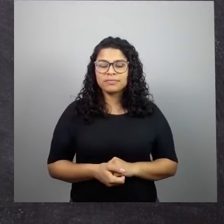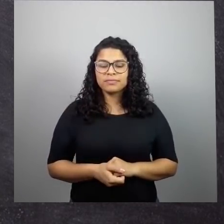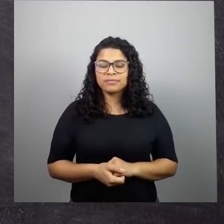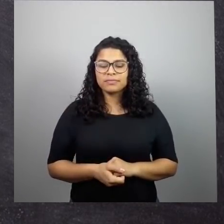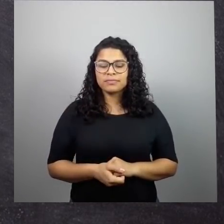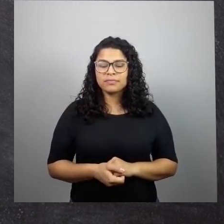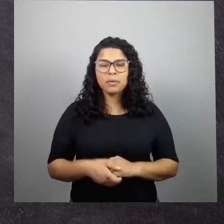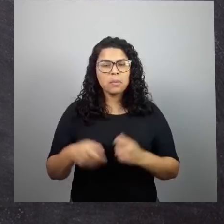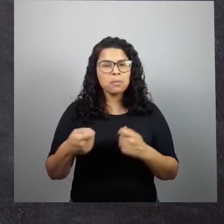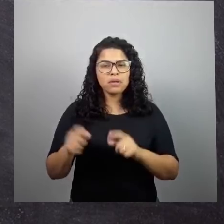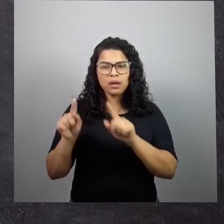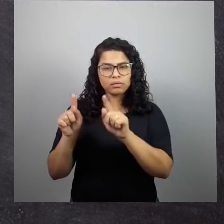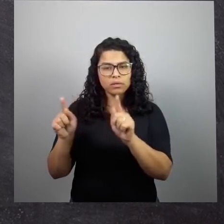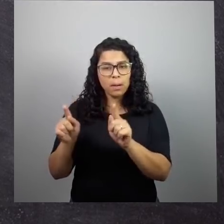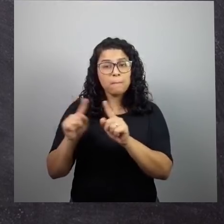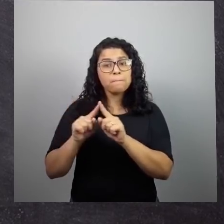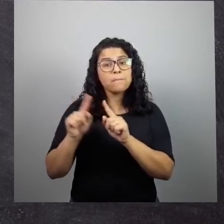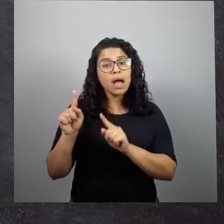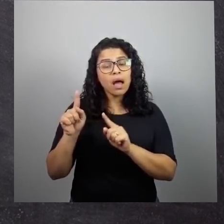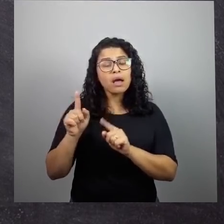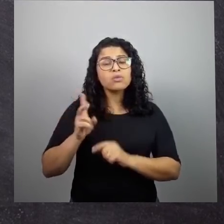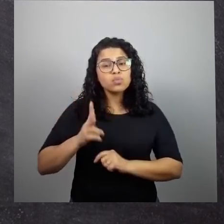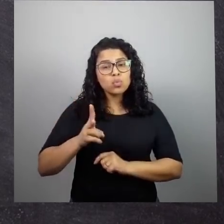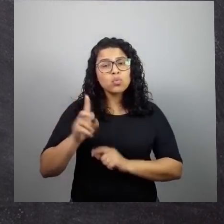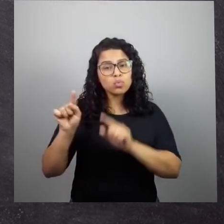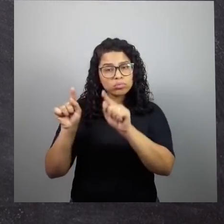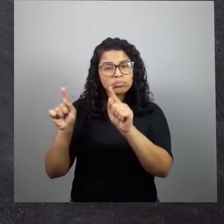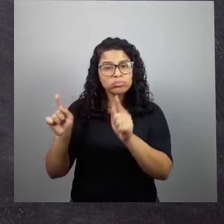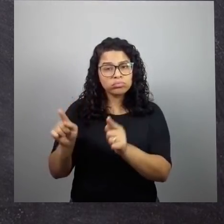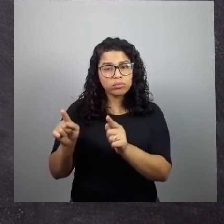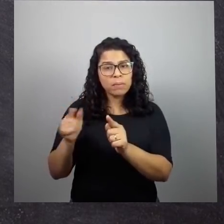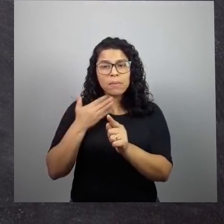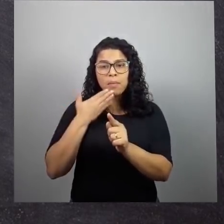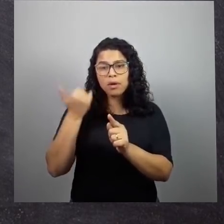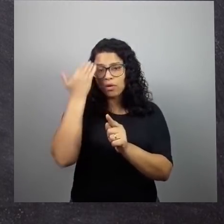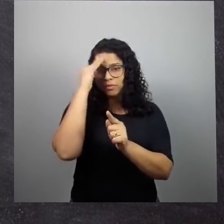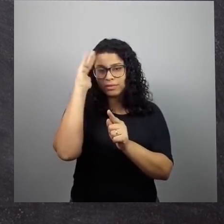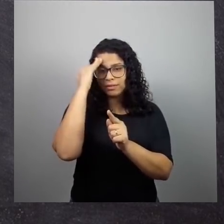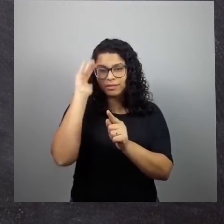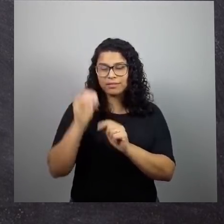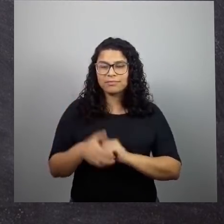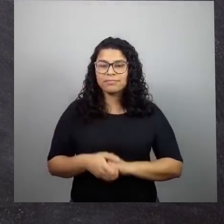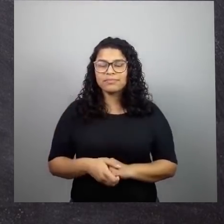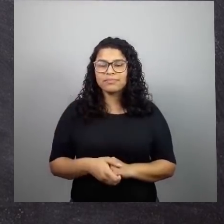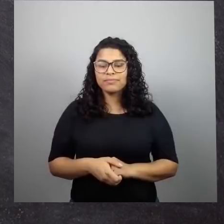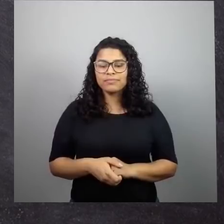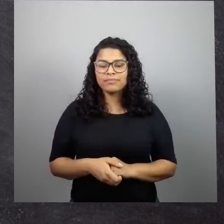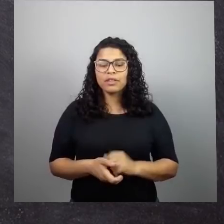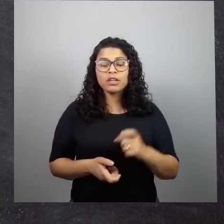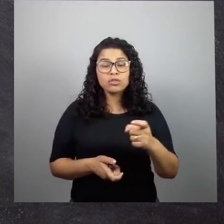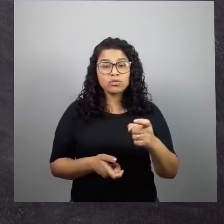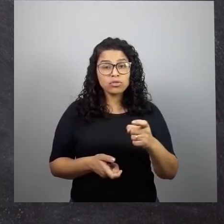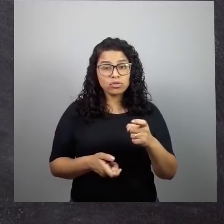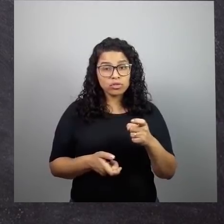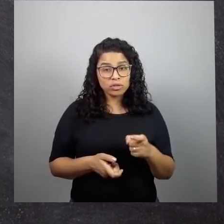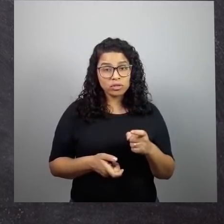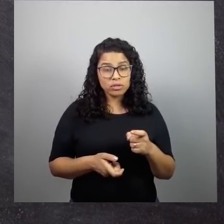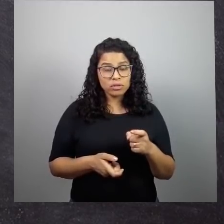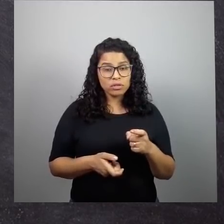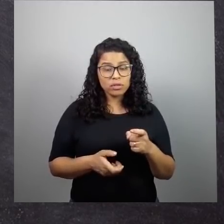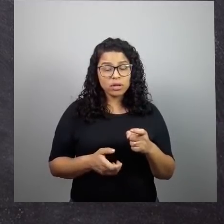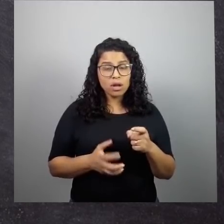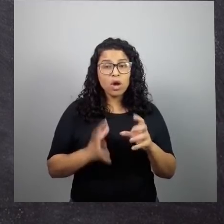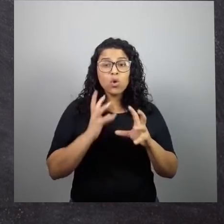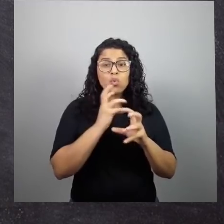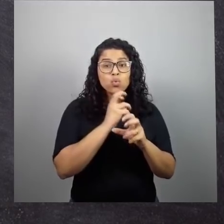Não seria totalmente necessário, mas nesse caso, por enquanto, vamos usar os parênteses. x, que então é o